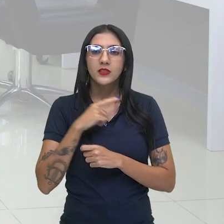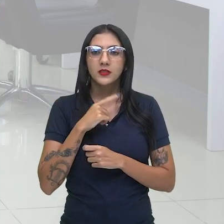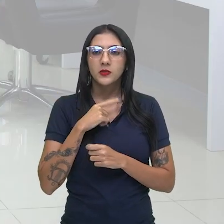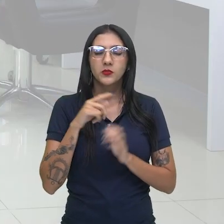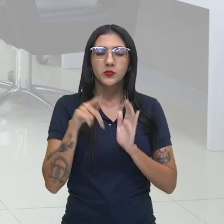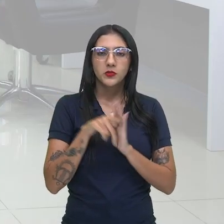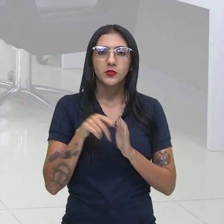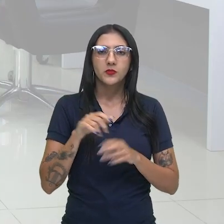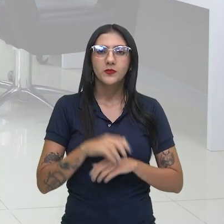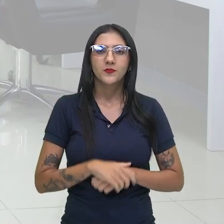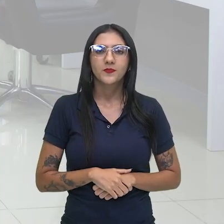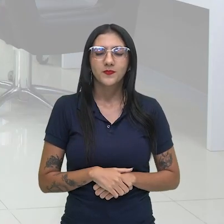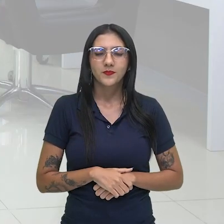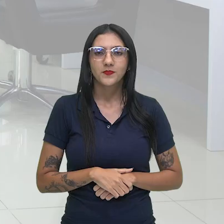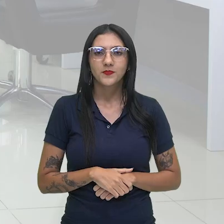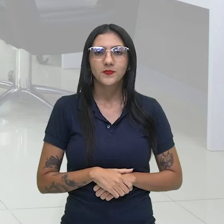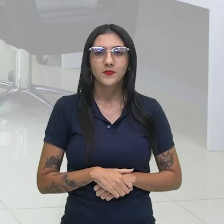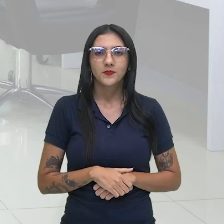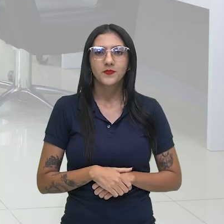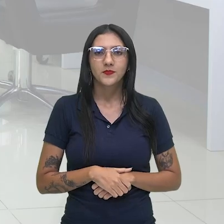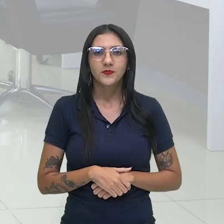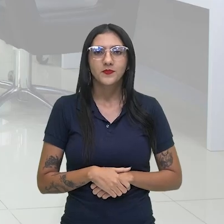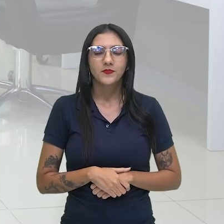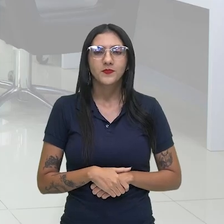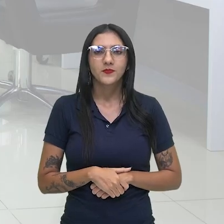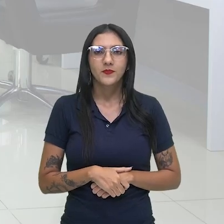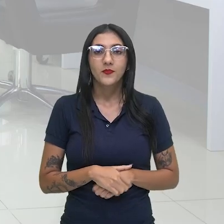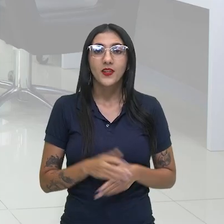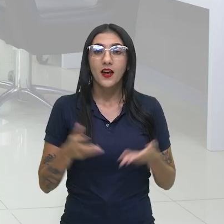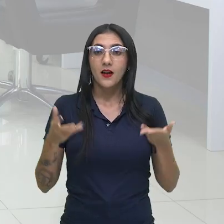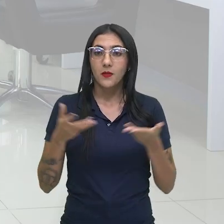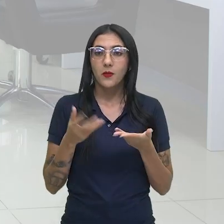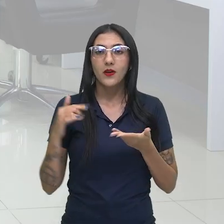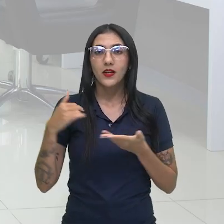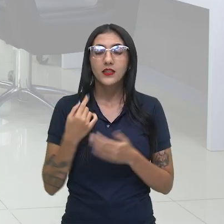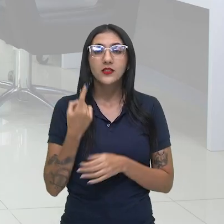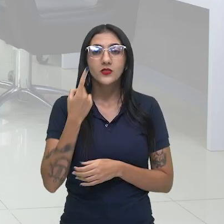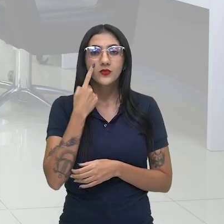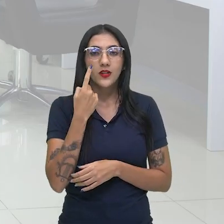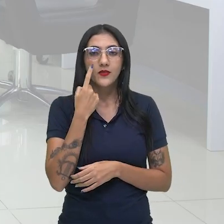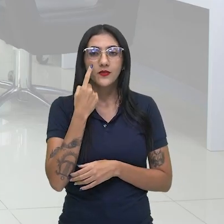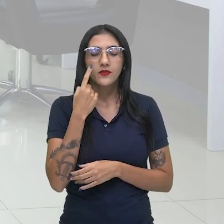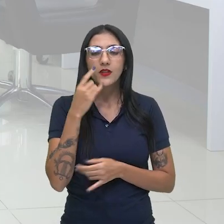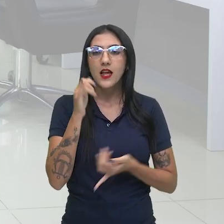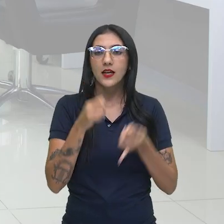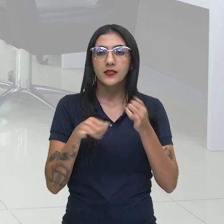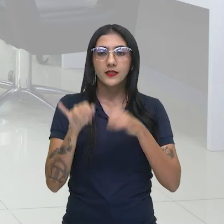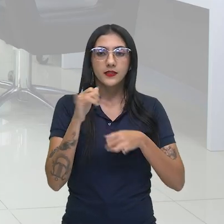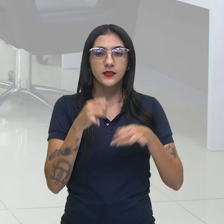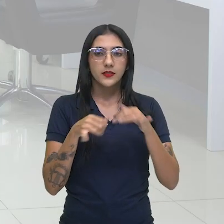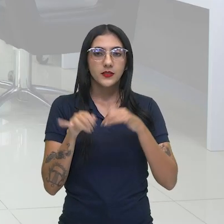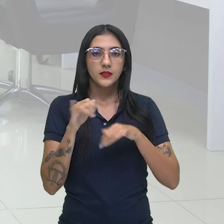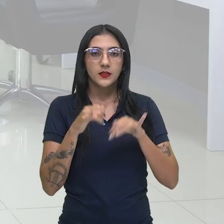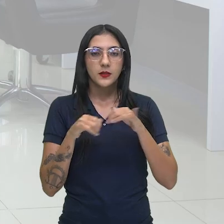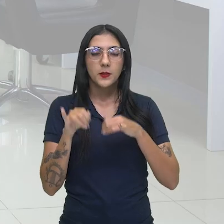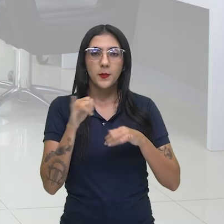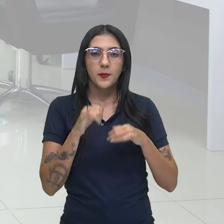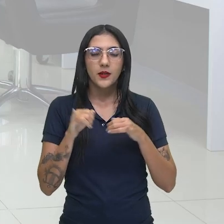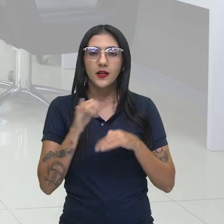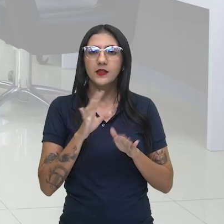seu cabelo, tá bom? Agora a gente vai ver a presença da química